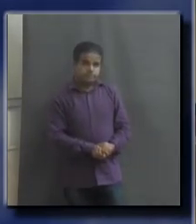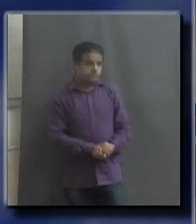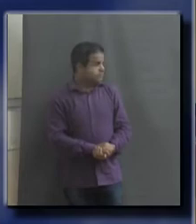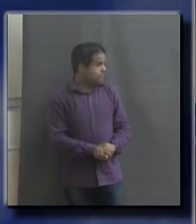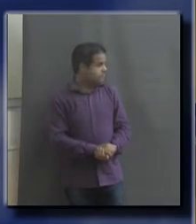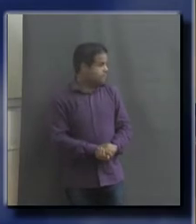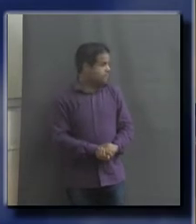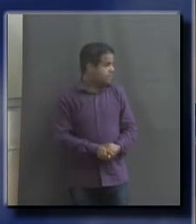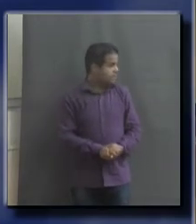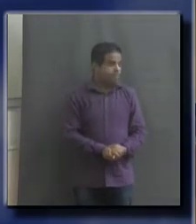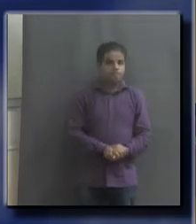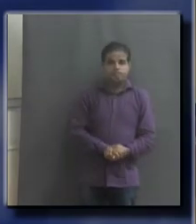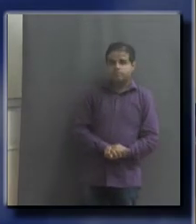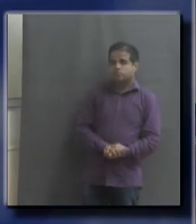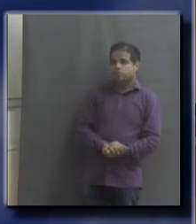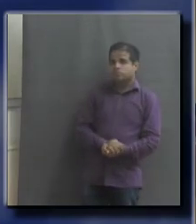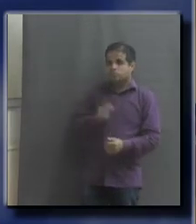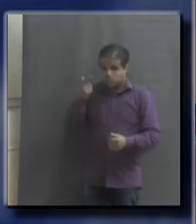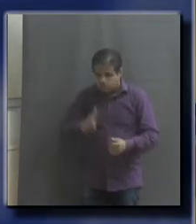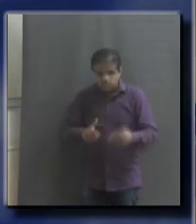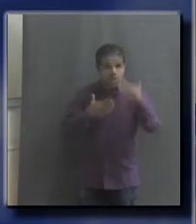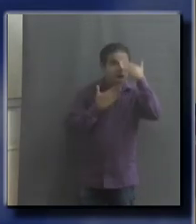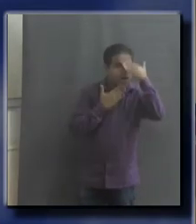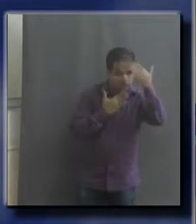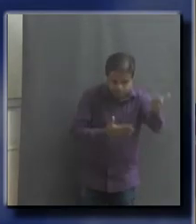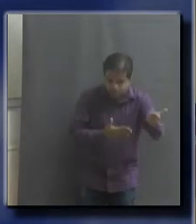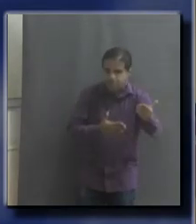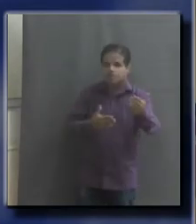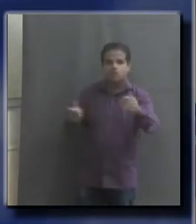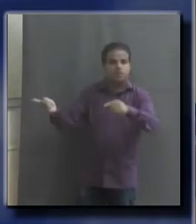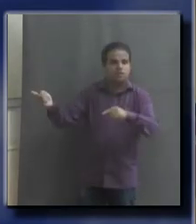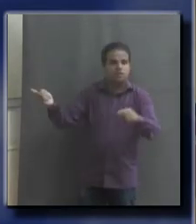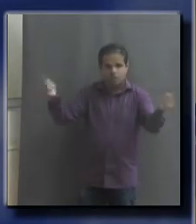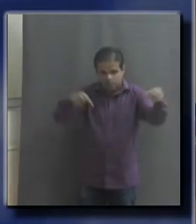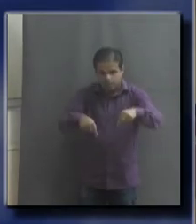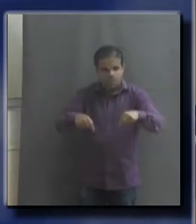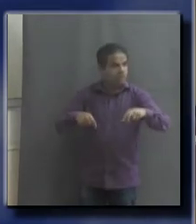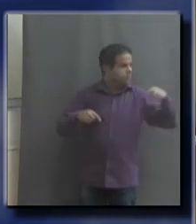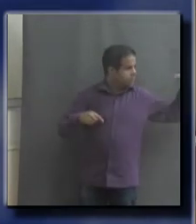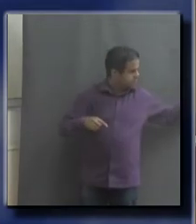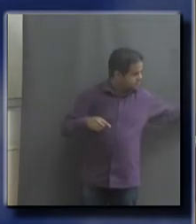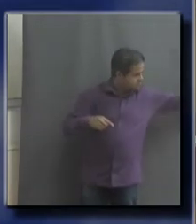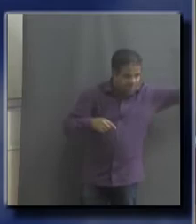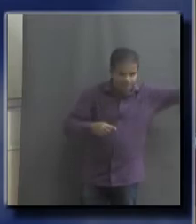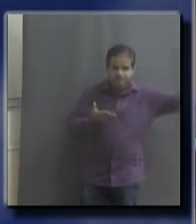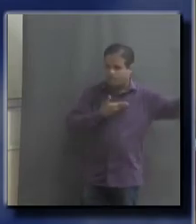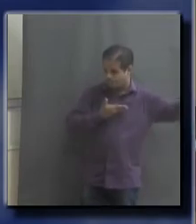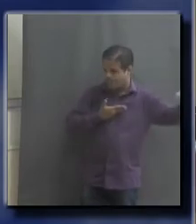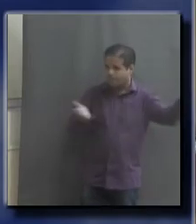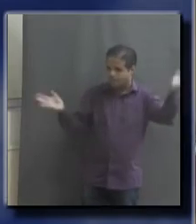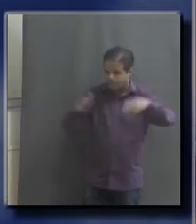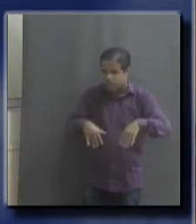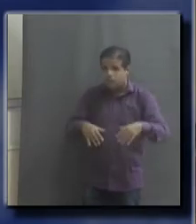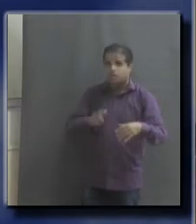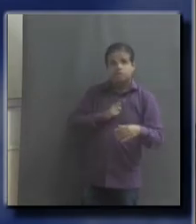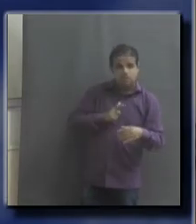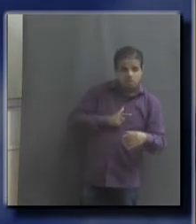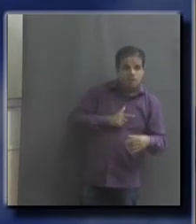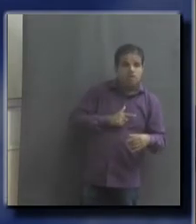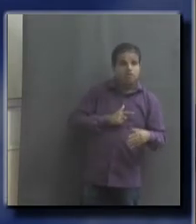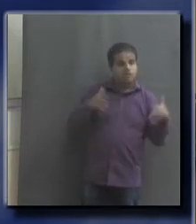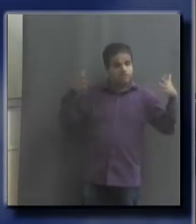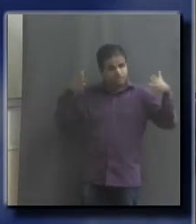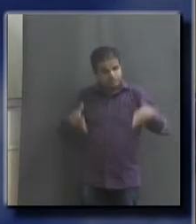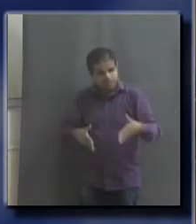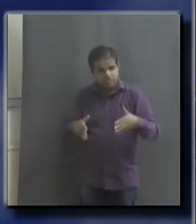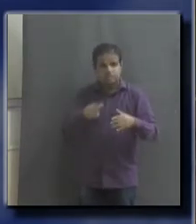Bom, então, acho que, novamente, agradecer aos colegas que compuseram essa mesa. Dizer que tivemos aí a chegada